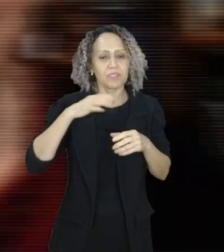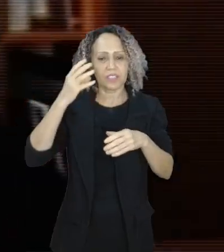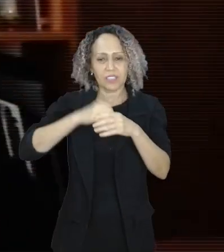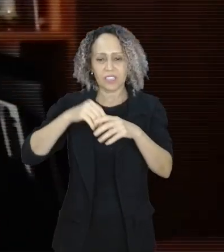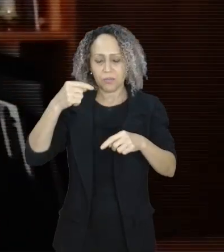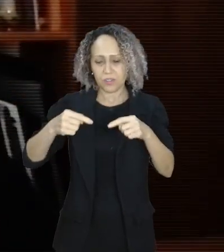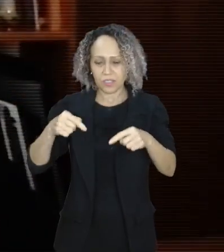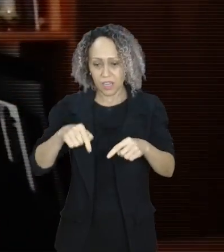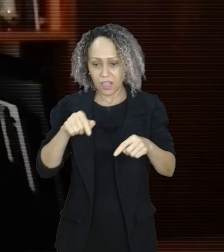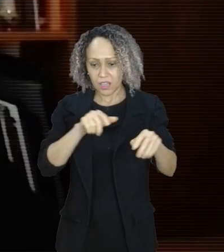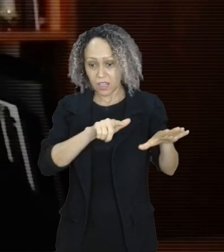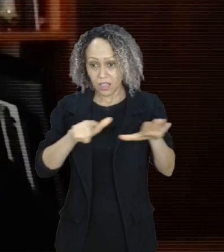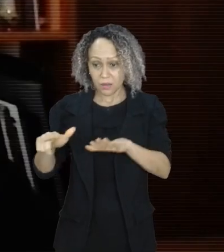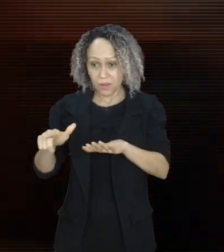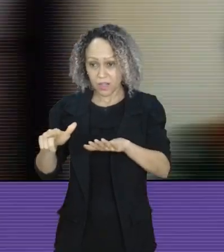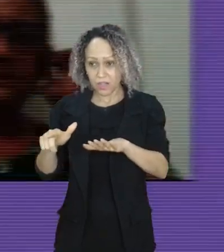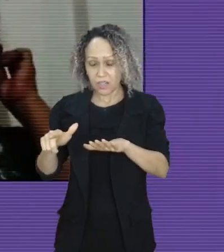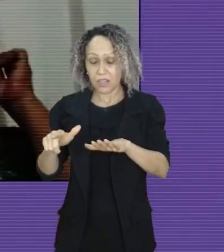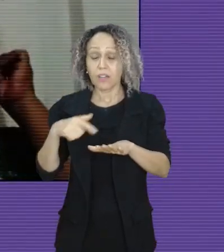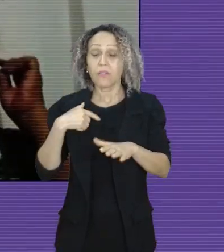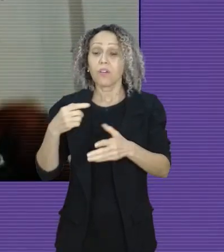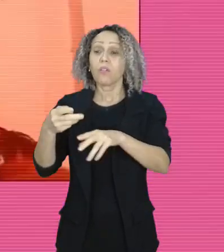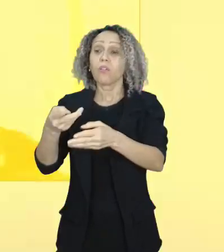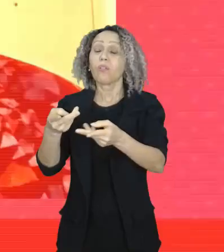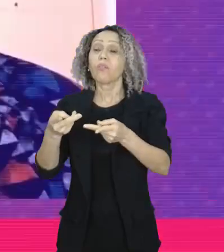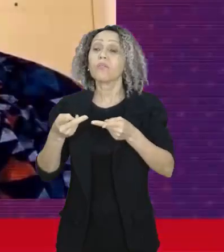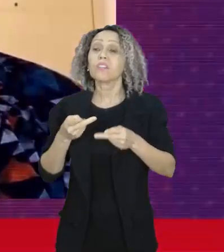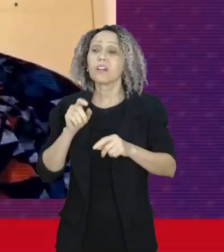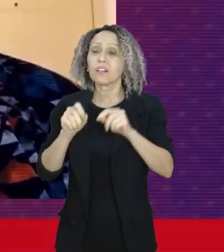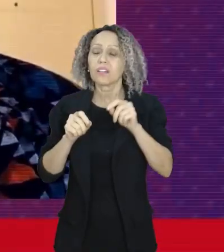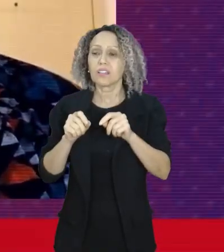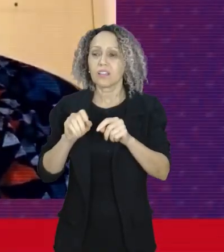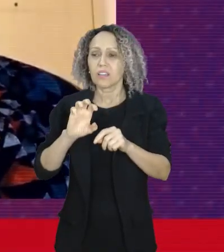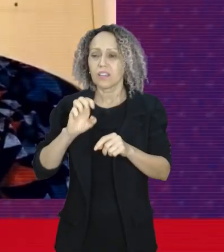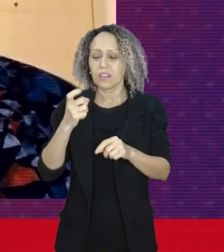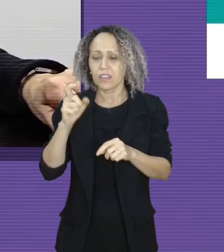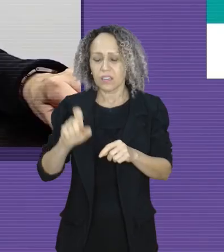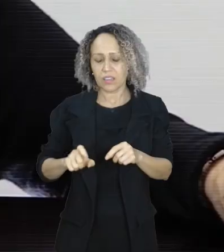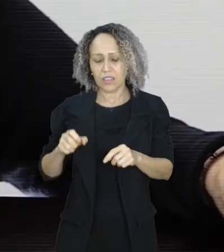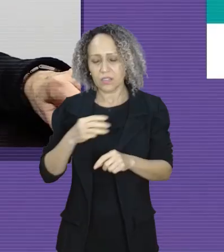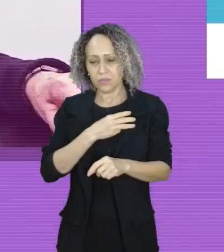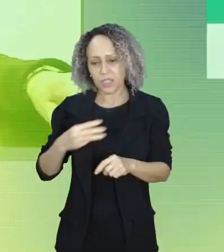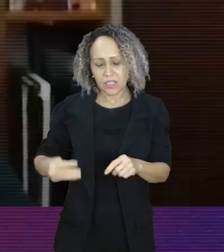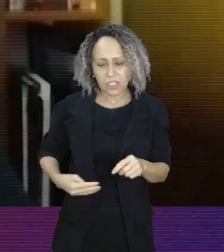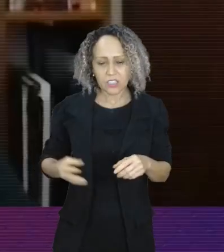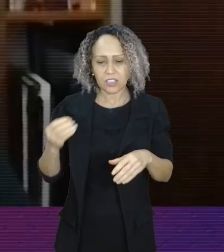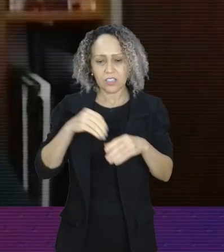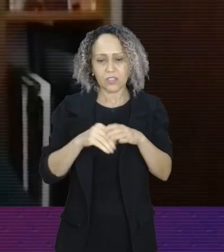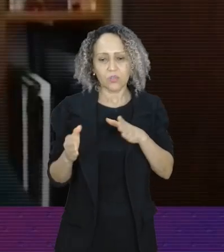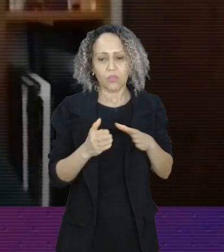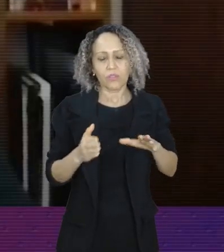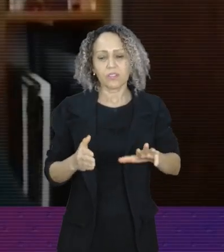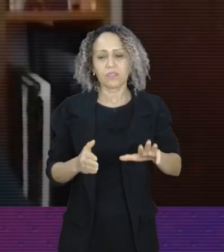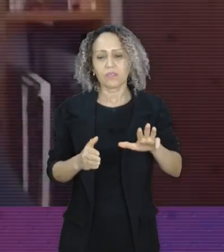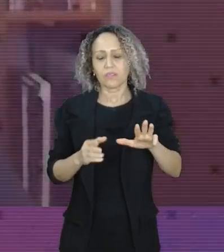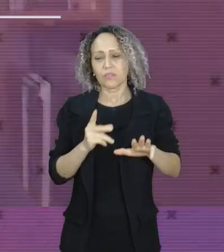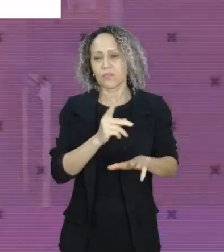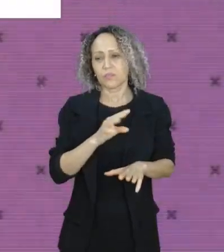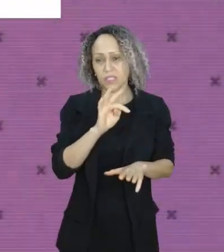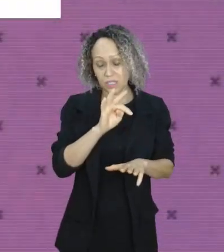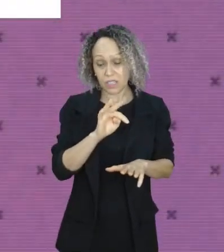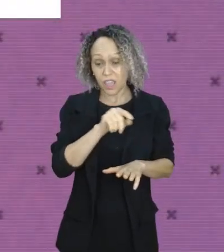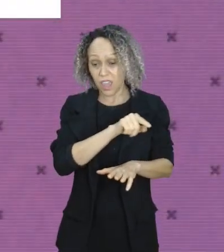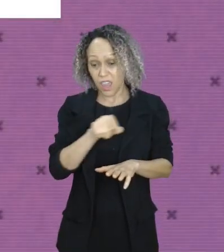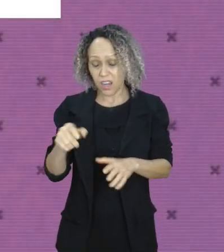nesta semana, vamos recordar a participação de ex-ministras dos governos petistas que nos ajudam a